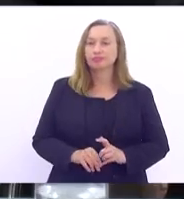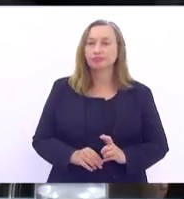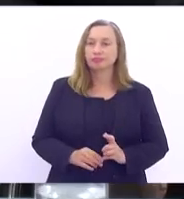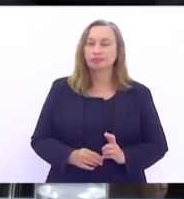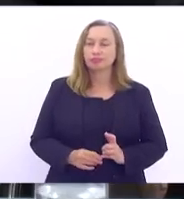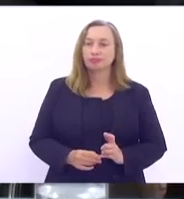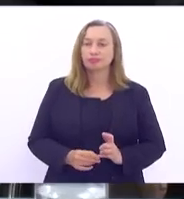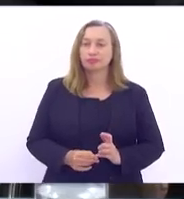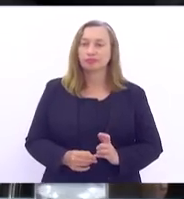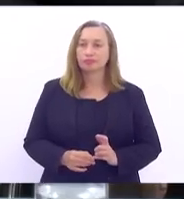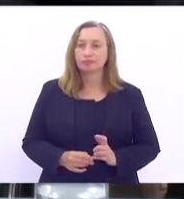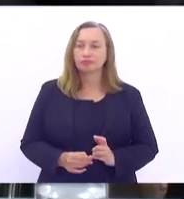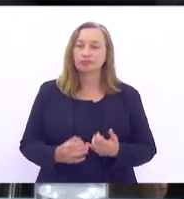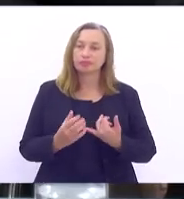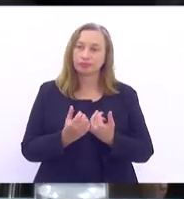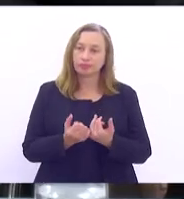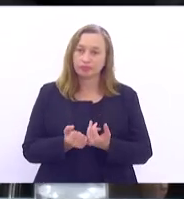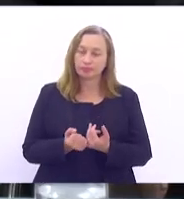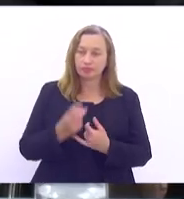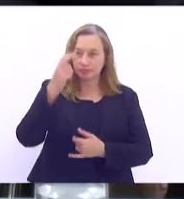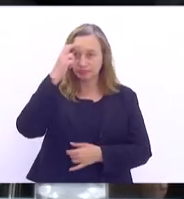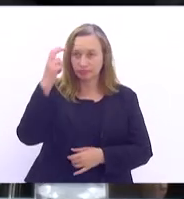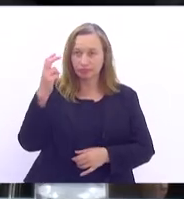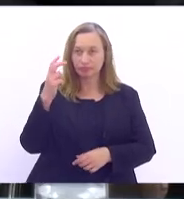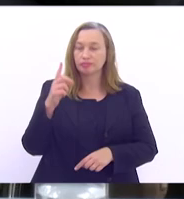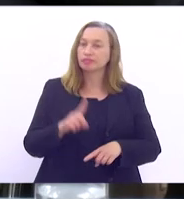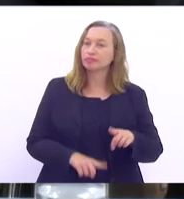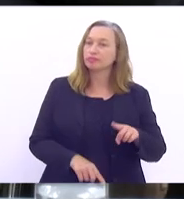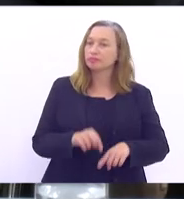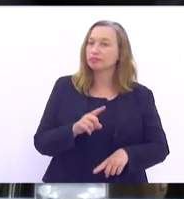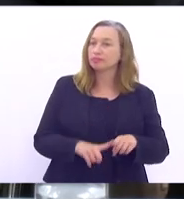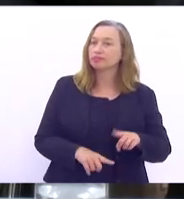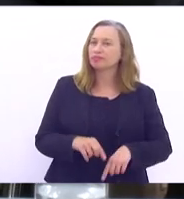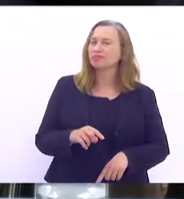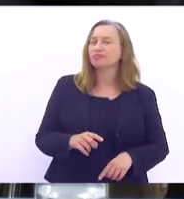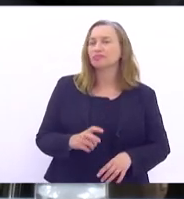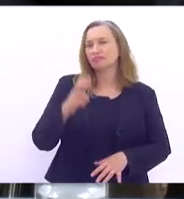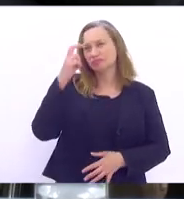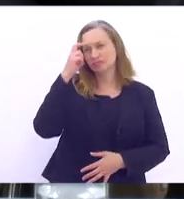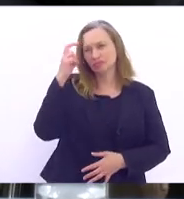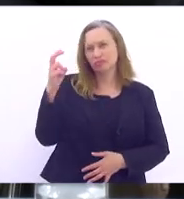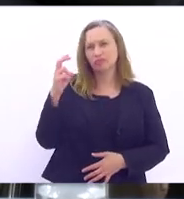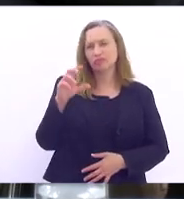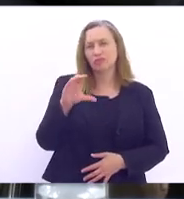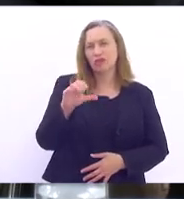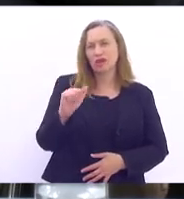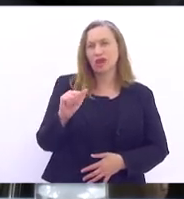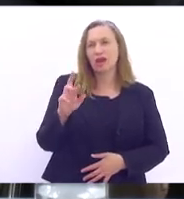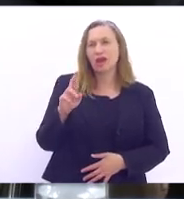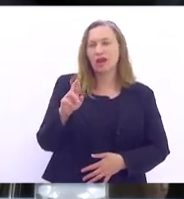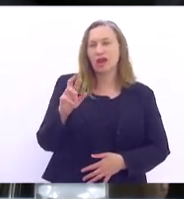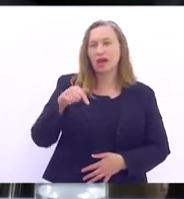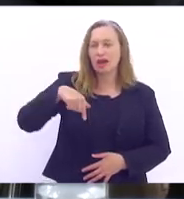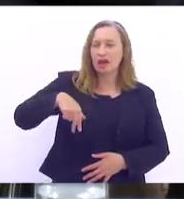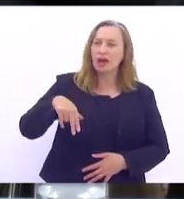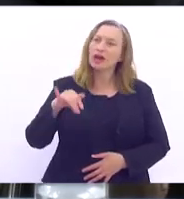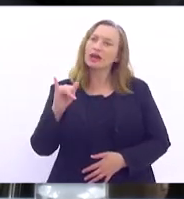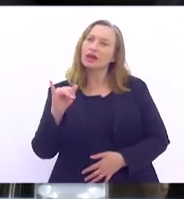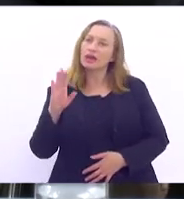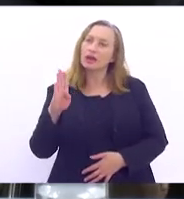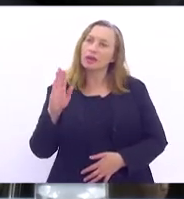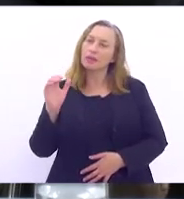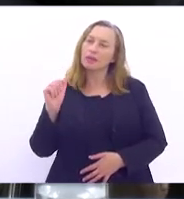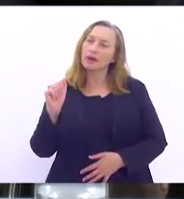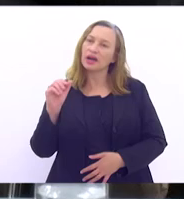um patrimônio cultural e material. A expressão cultura de arquibancada, primeiro, é